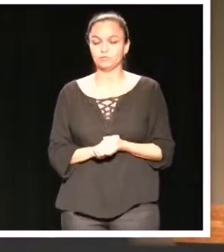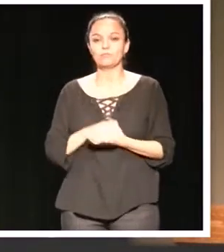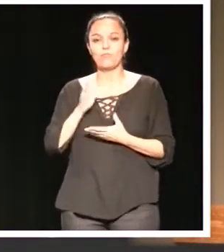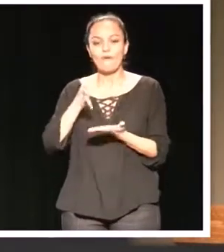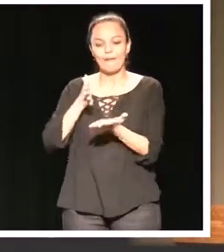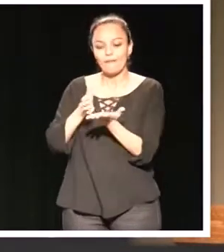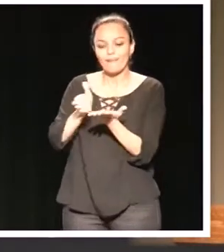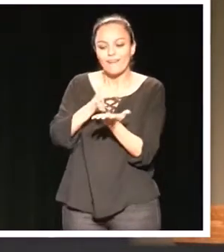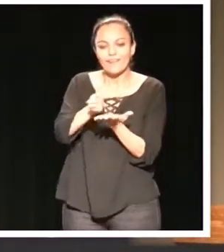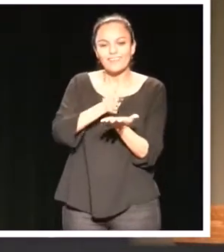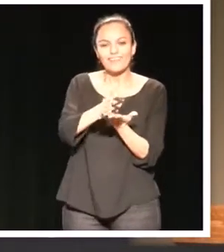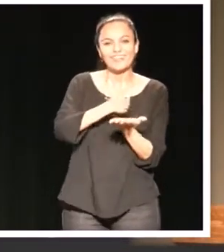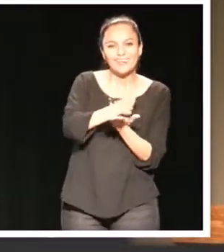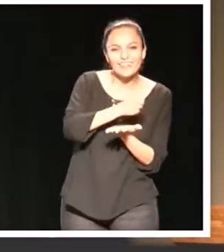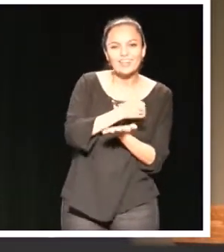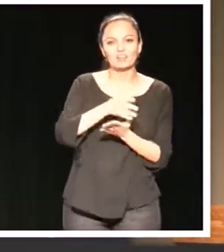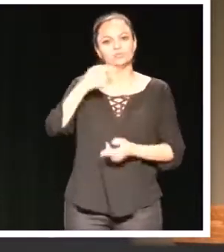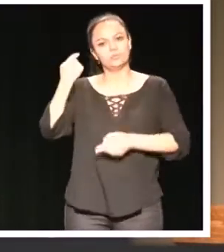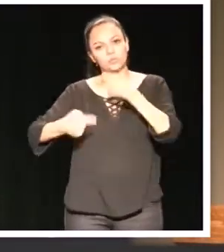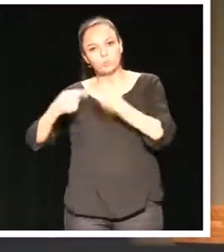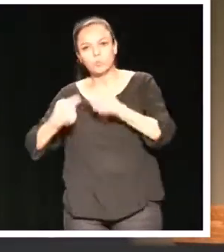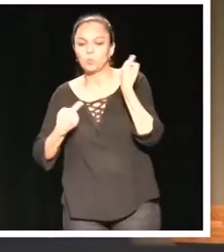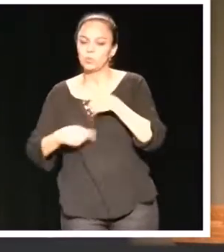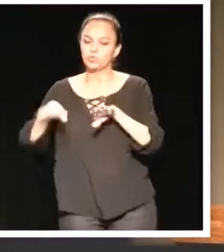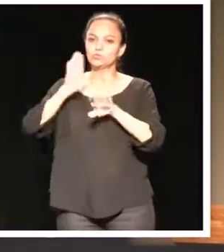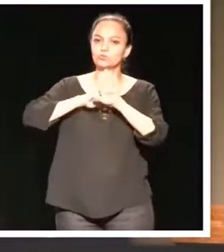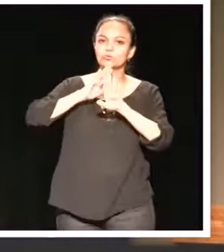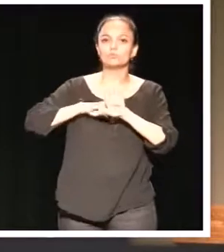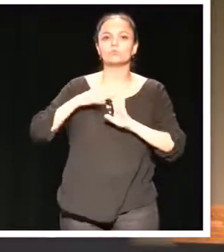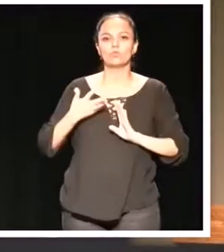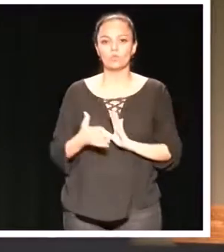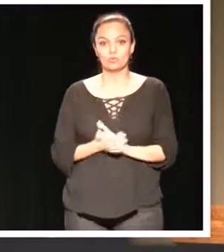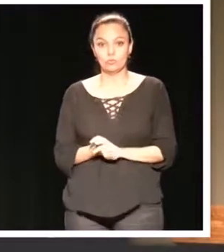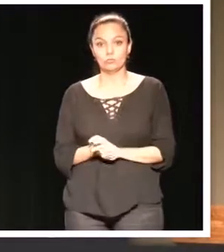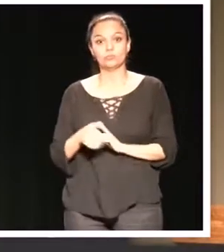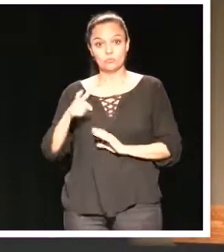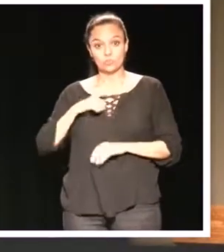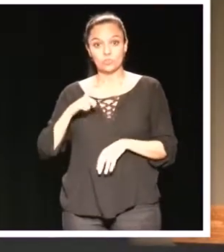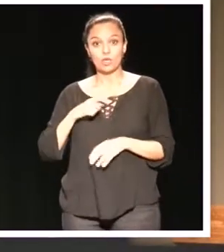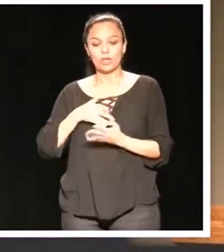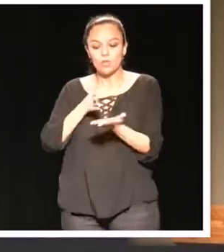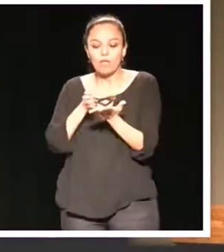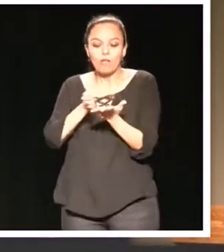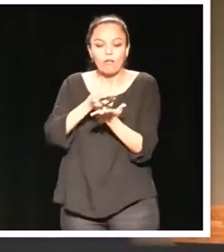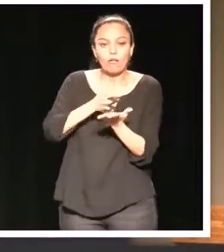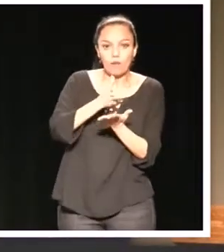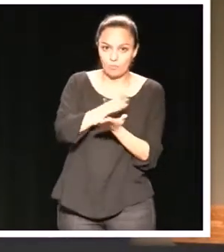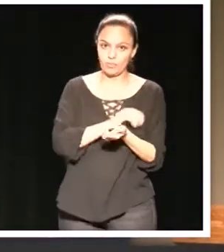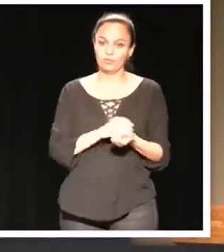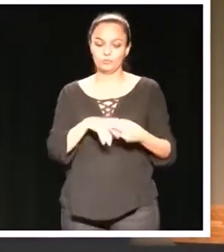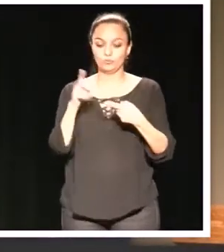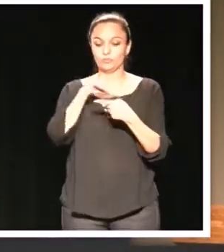políticas, ideológicas, de concepção. Tem formatos de discriminação,